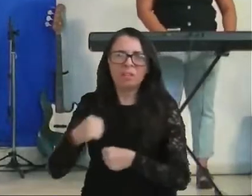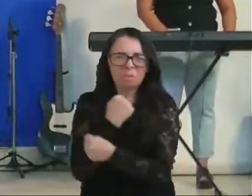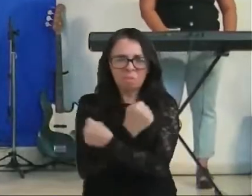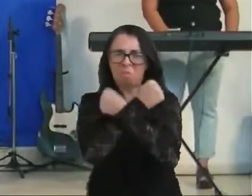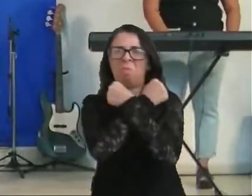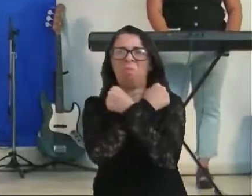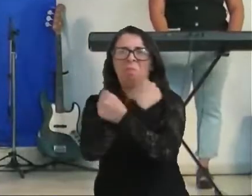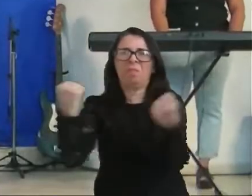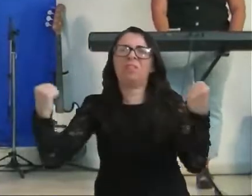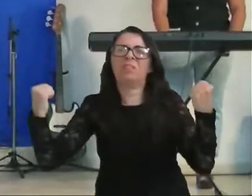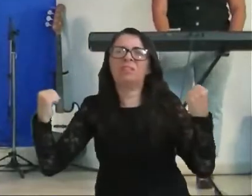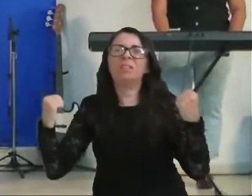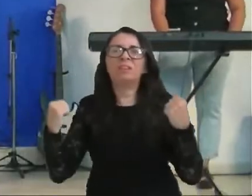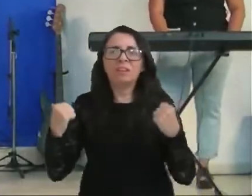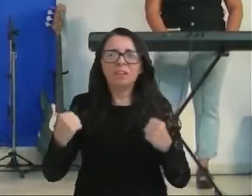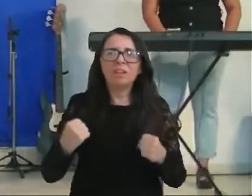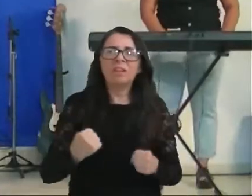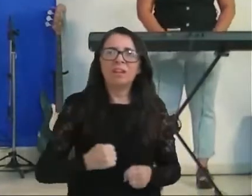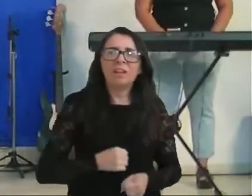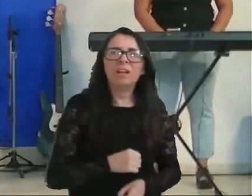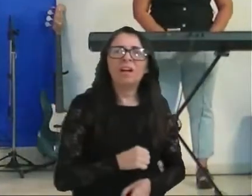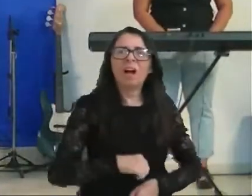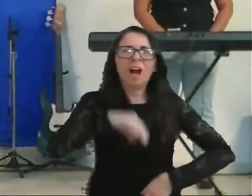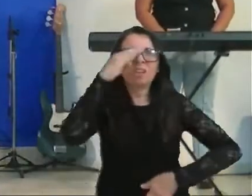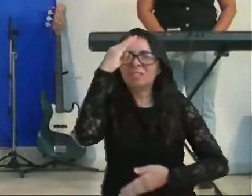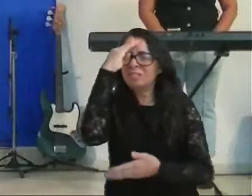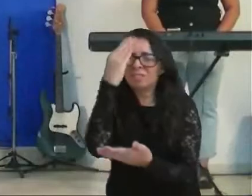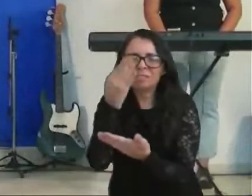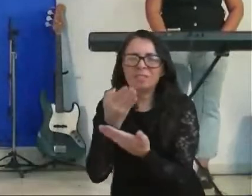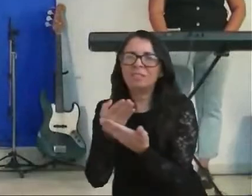em ti, eu confio